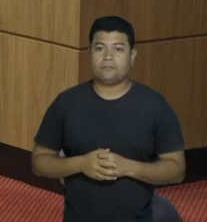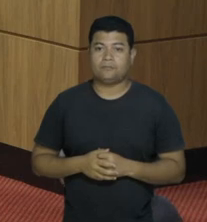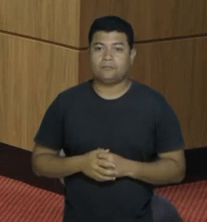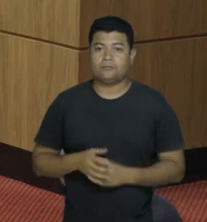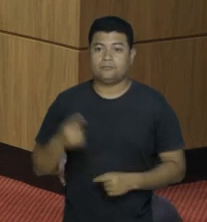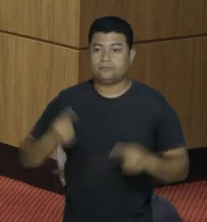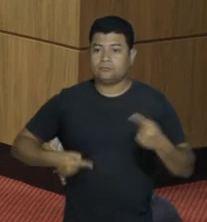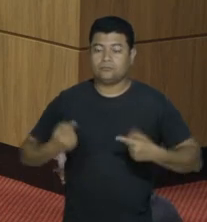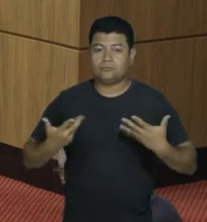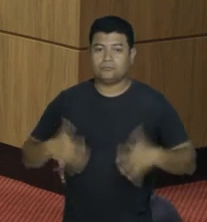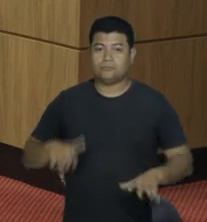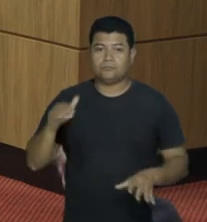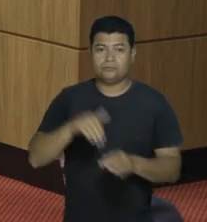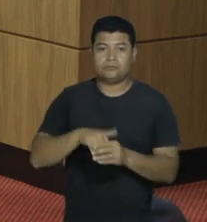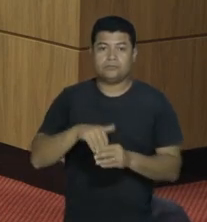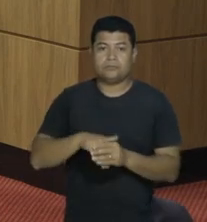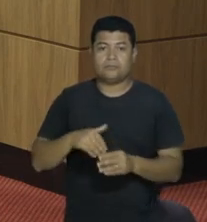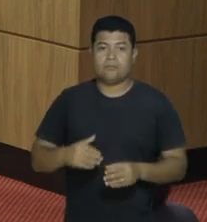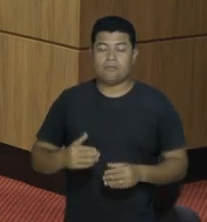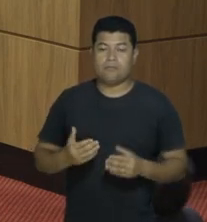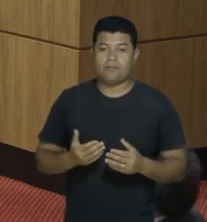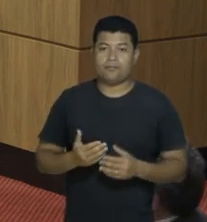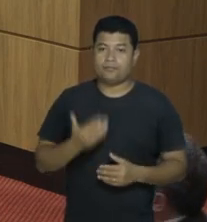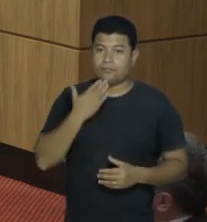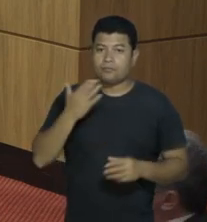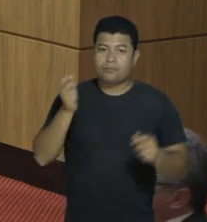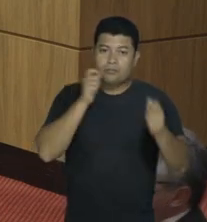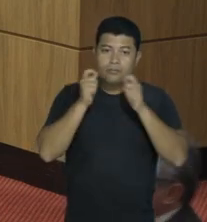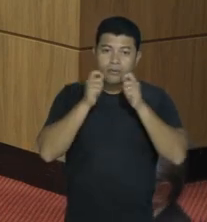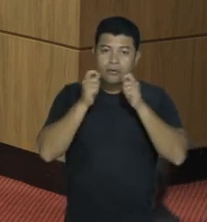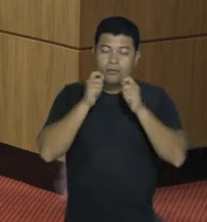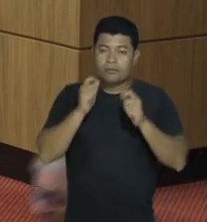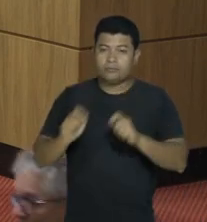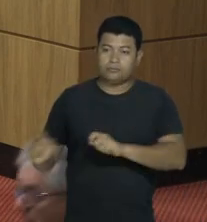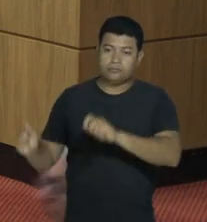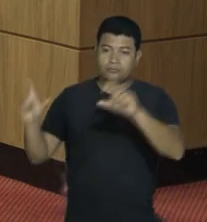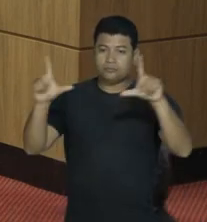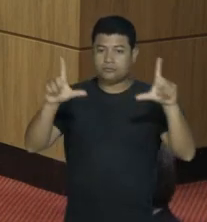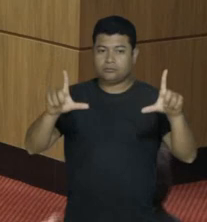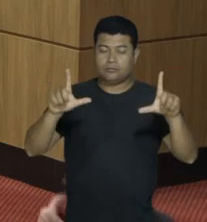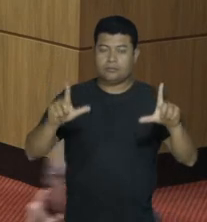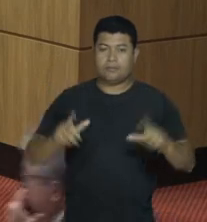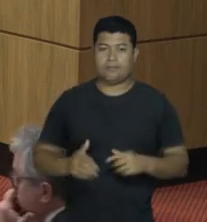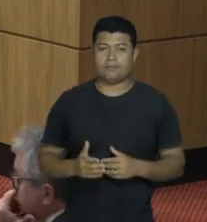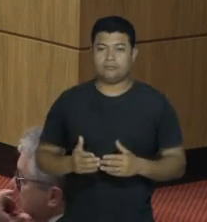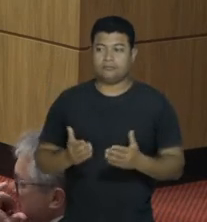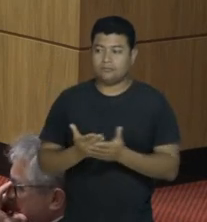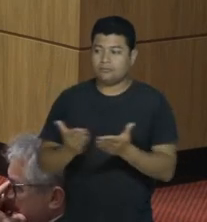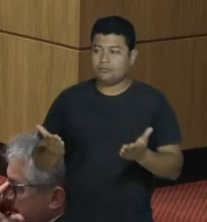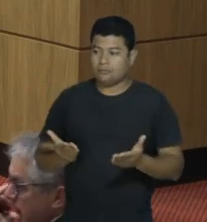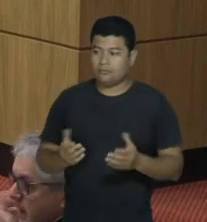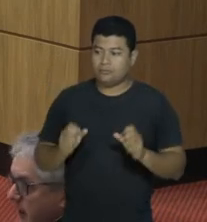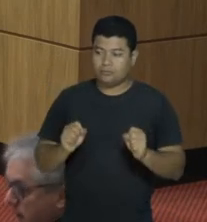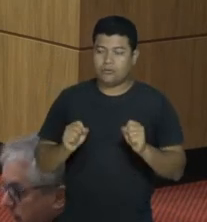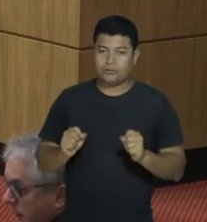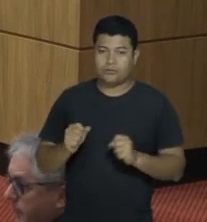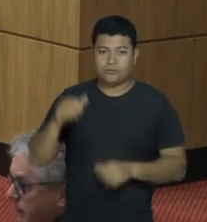queira discutir em votação, peço à assessoria que abra o painel para que os senhores deputados possam exercer seu direito de voto.